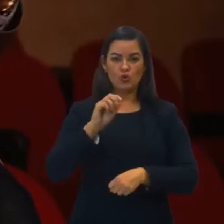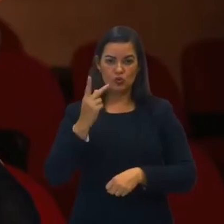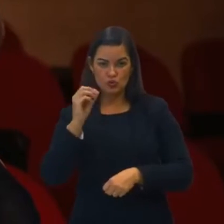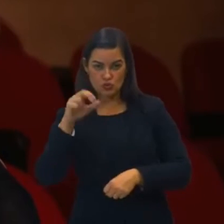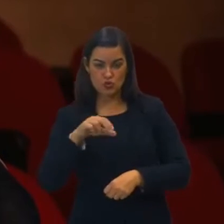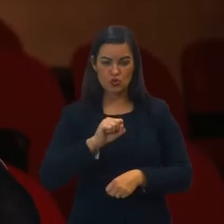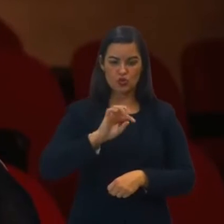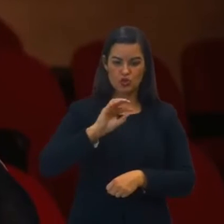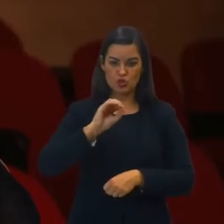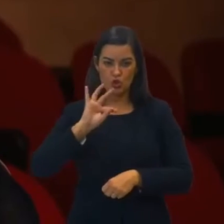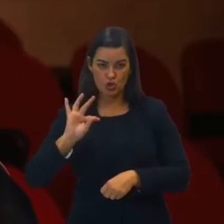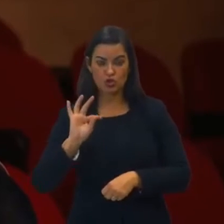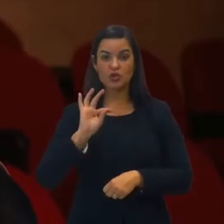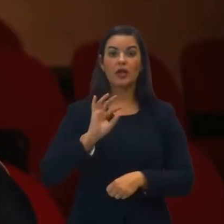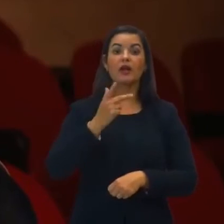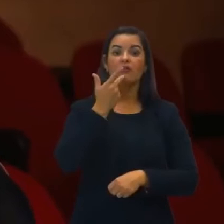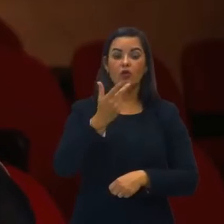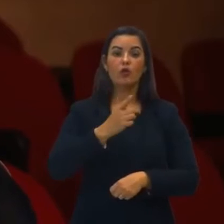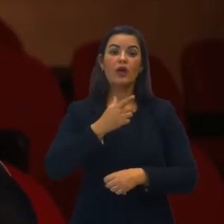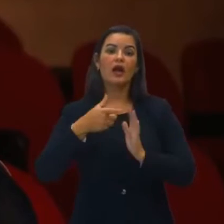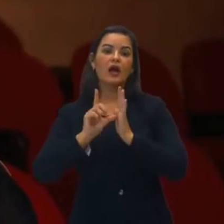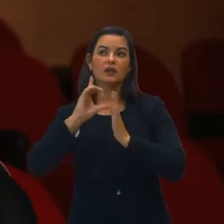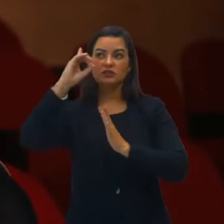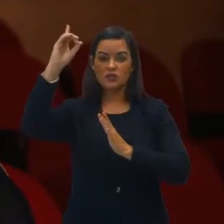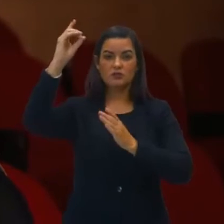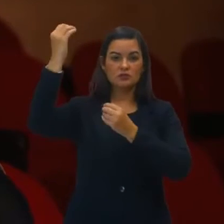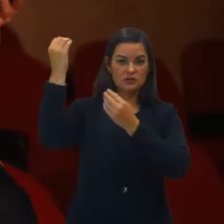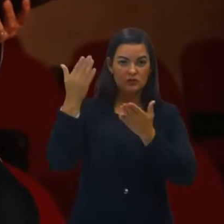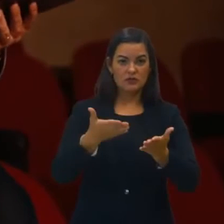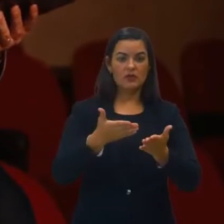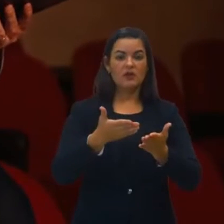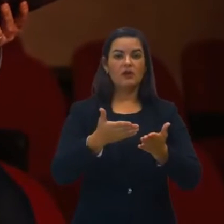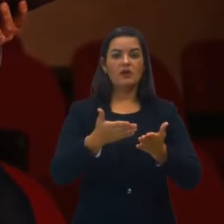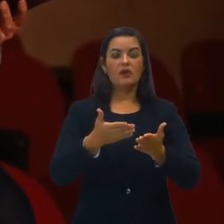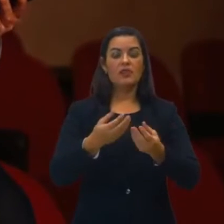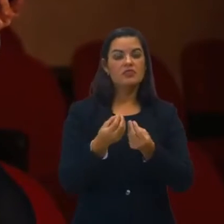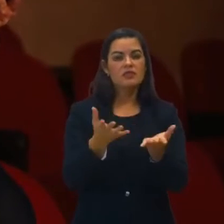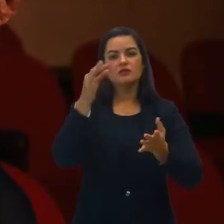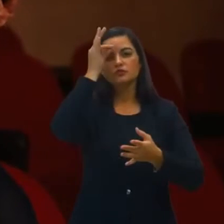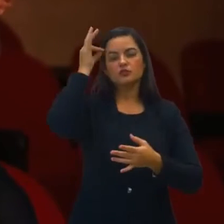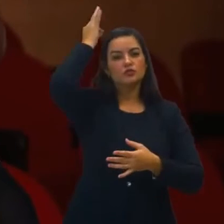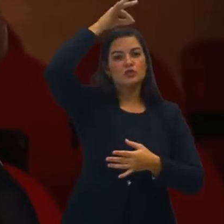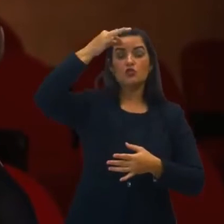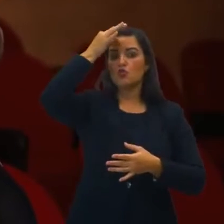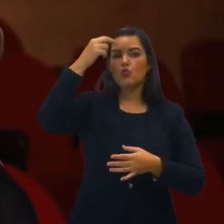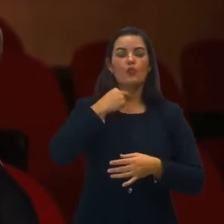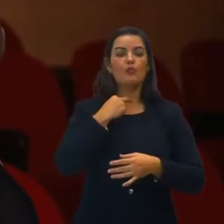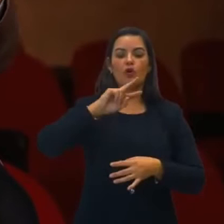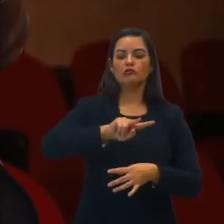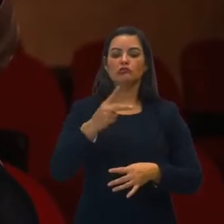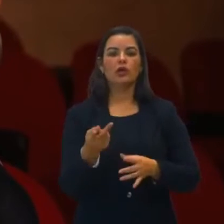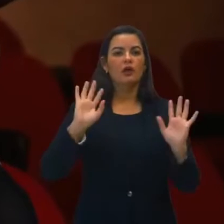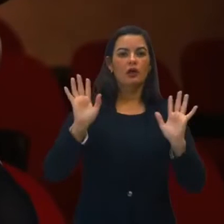mundo, Deus enviou o Espírito Santo para a igreja, e esta ordem não pode ser invertida. Nós não podemos fazer a obra